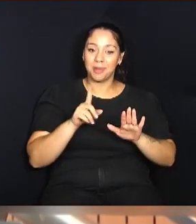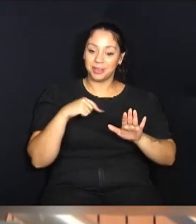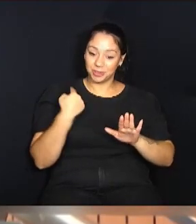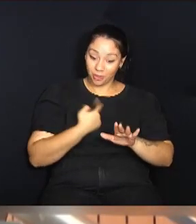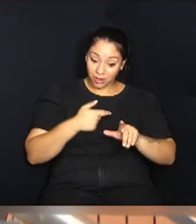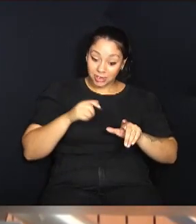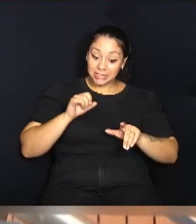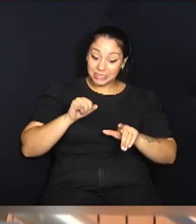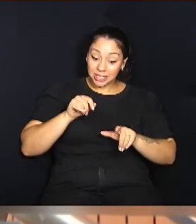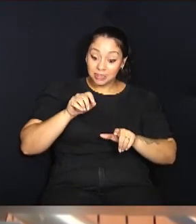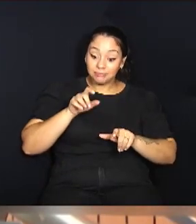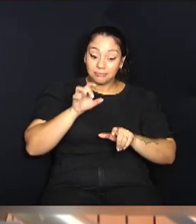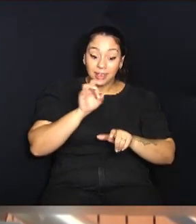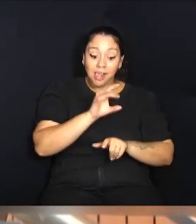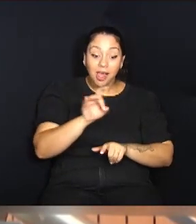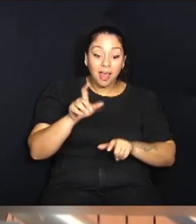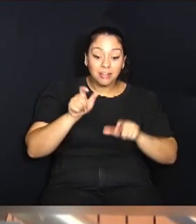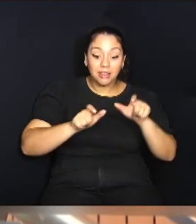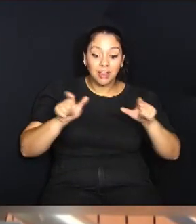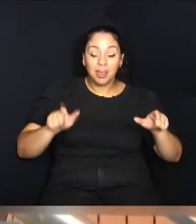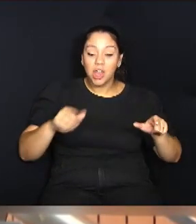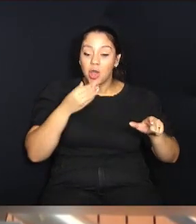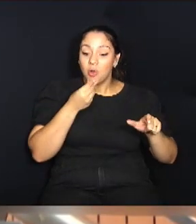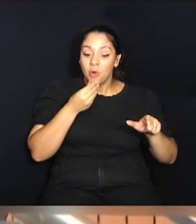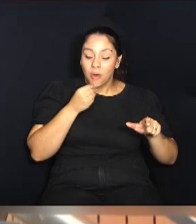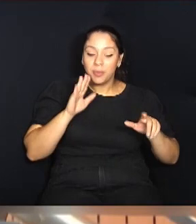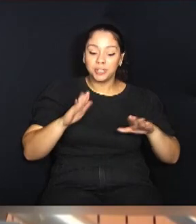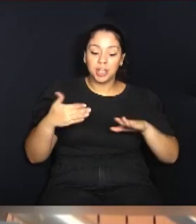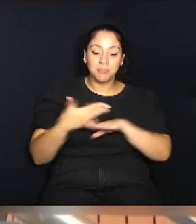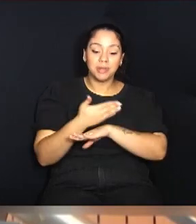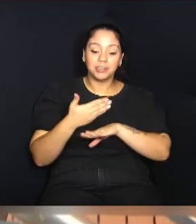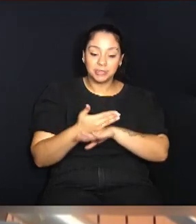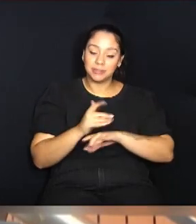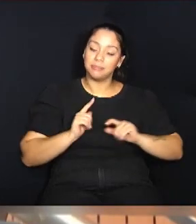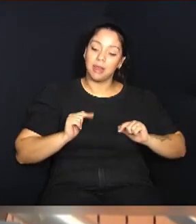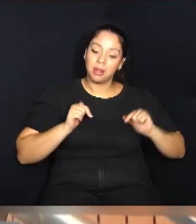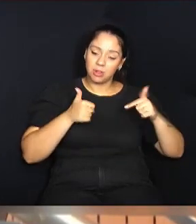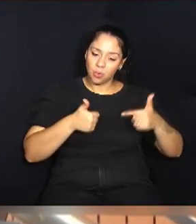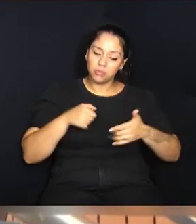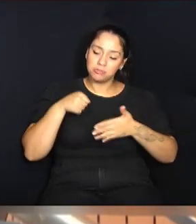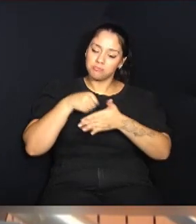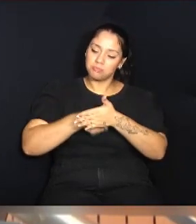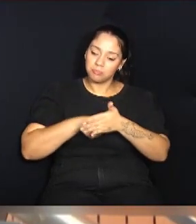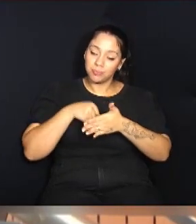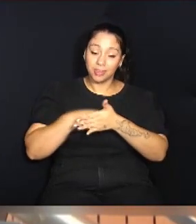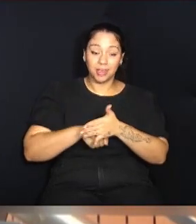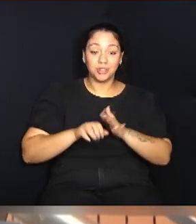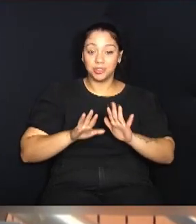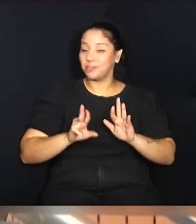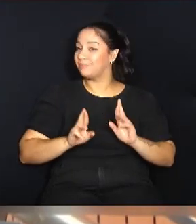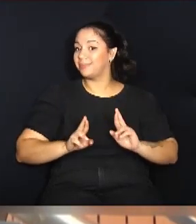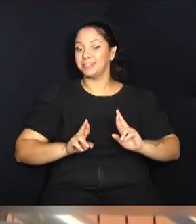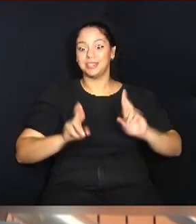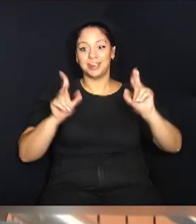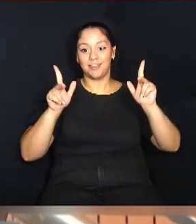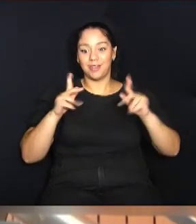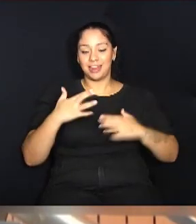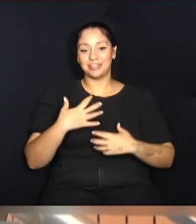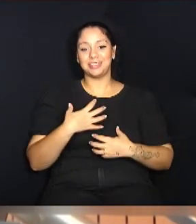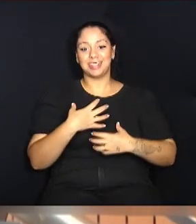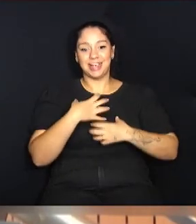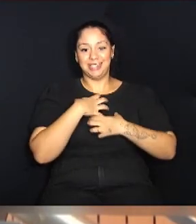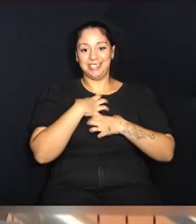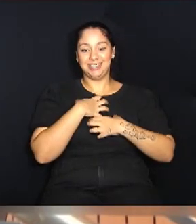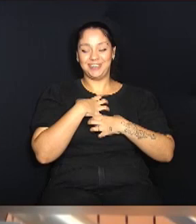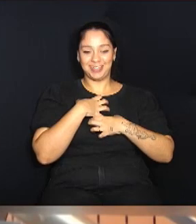né, presente na nossa luta, na nossa batalha, tem feito, né, a diferença, a sensibilidade, né,